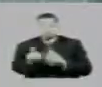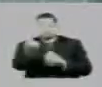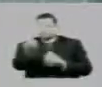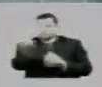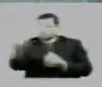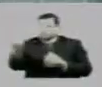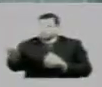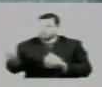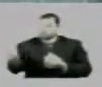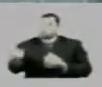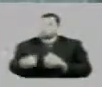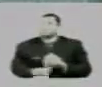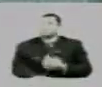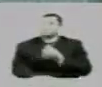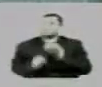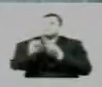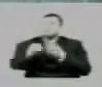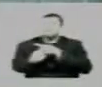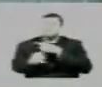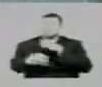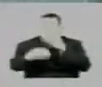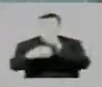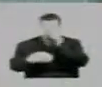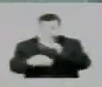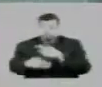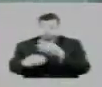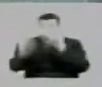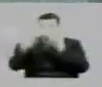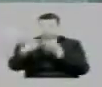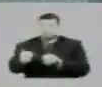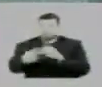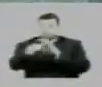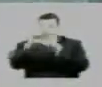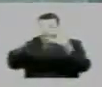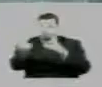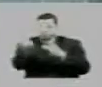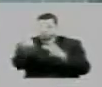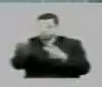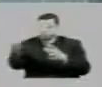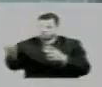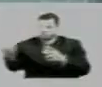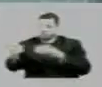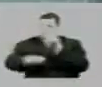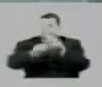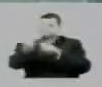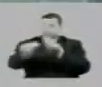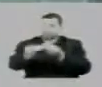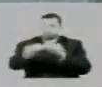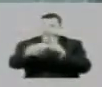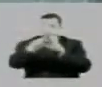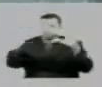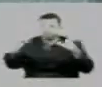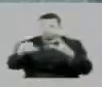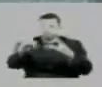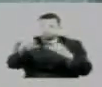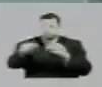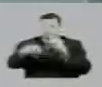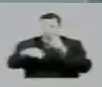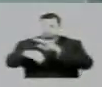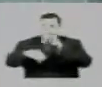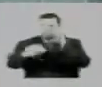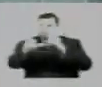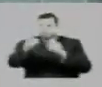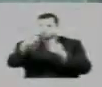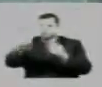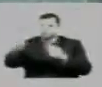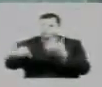600. Se tem uma ordem para não permitir a liberação dos 600, como é que nós vamos liberar a captação de mais